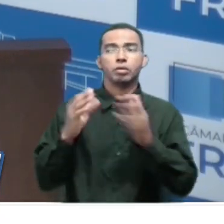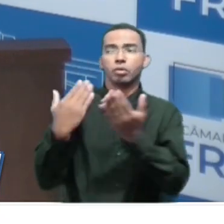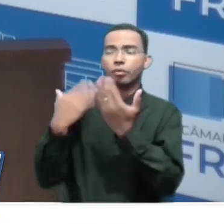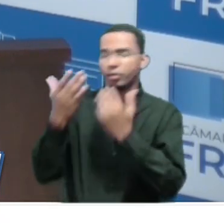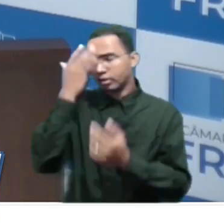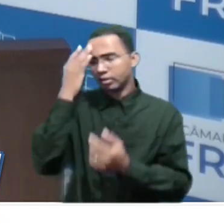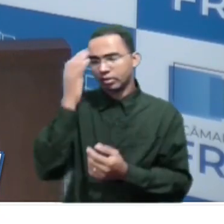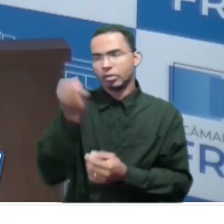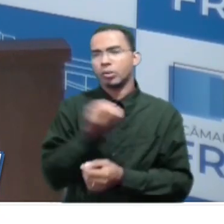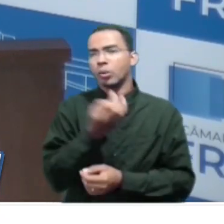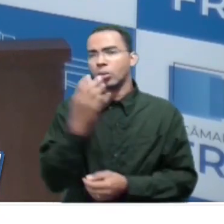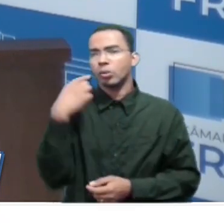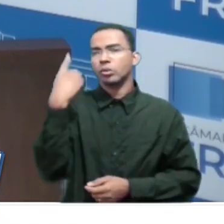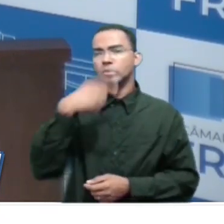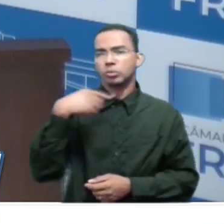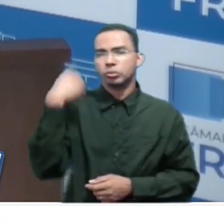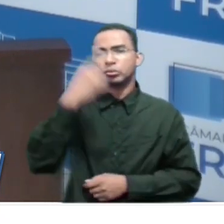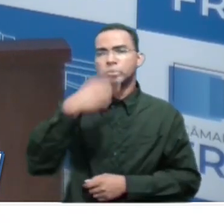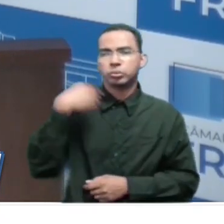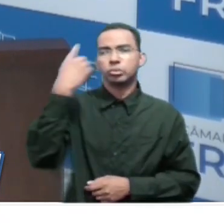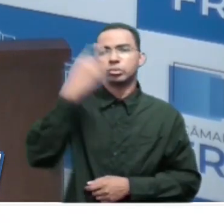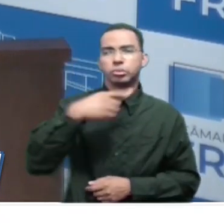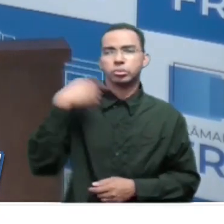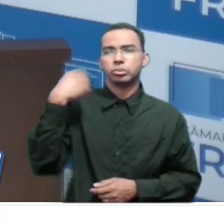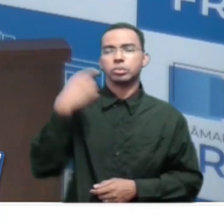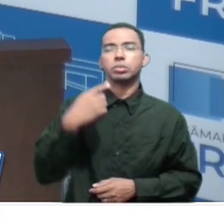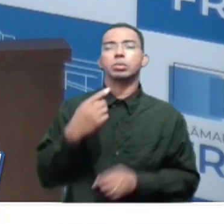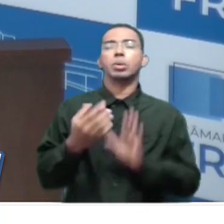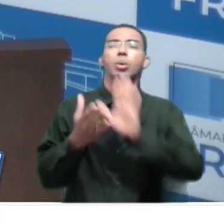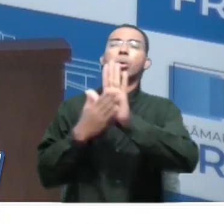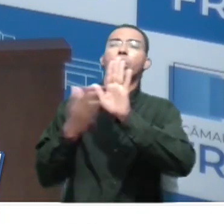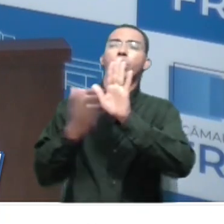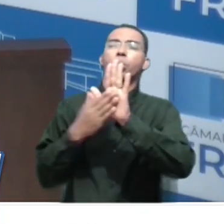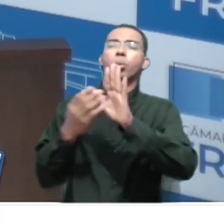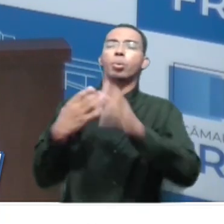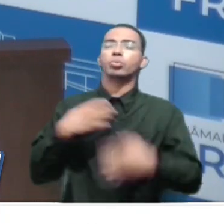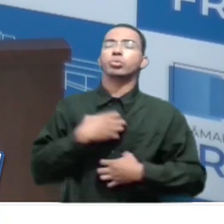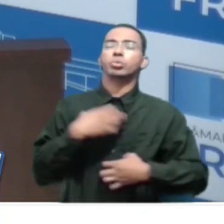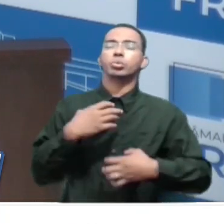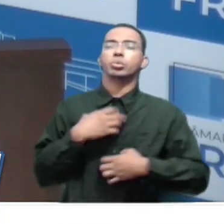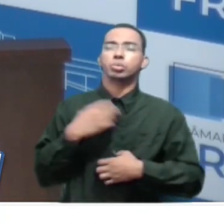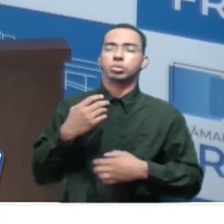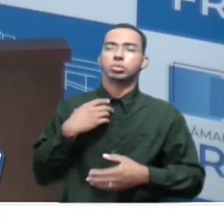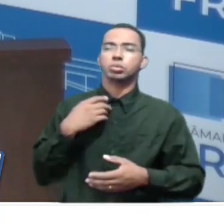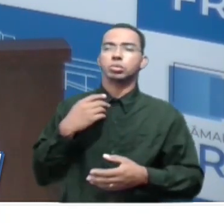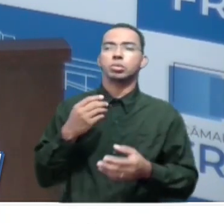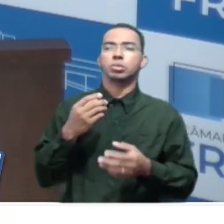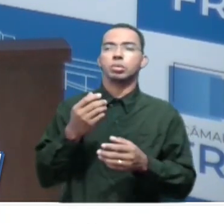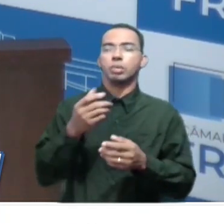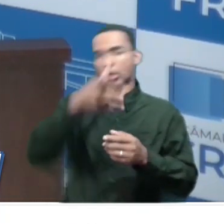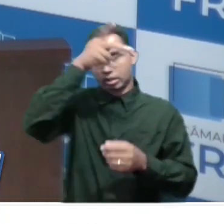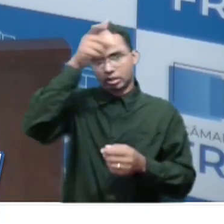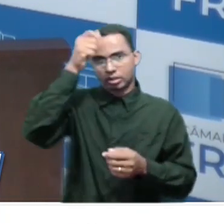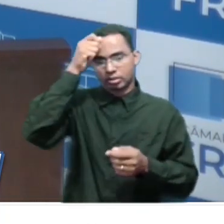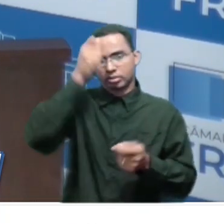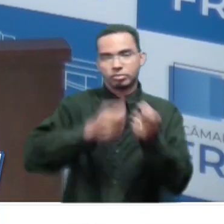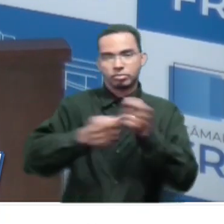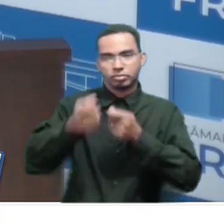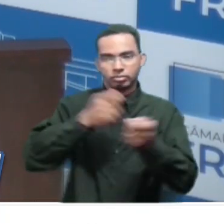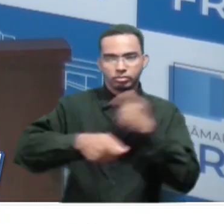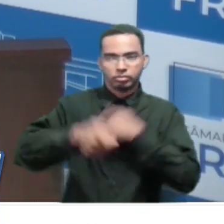quantas horas estão ali, para propor medidas a essa administração.